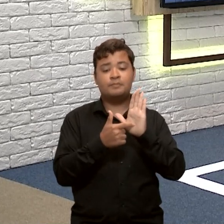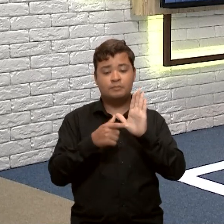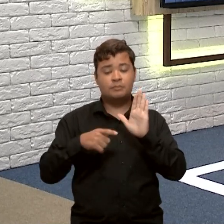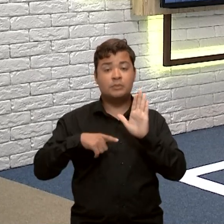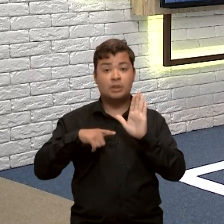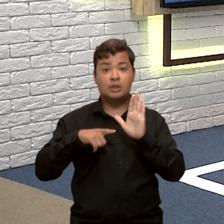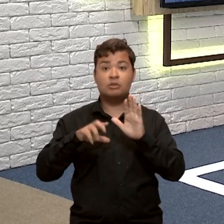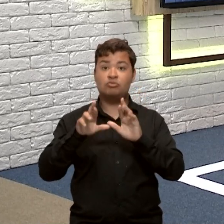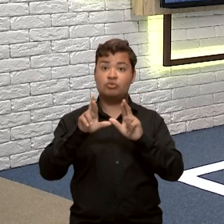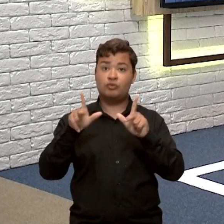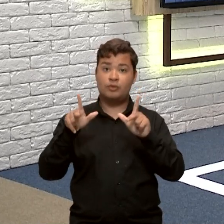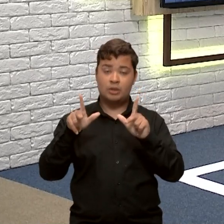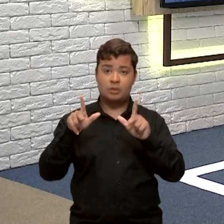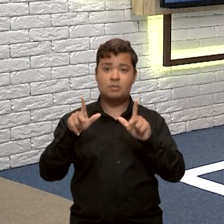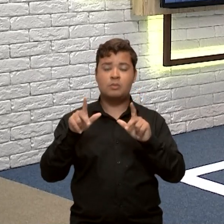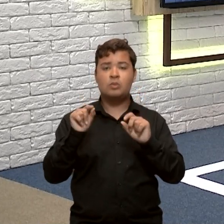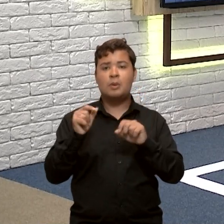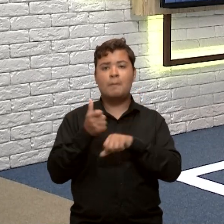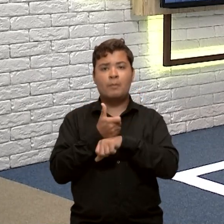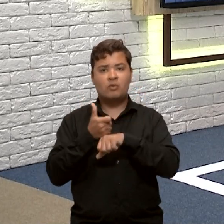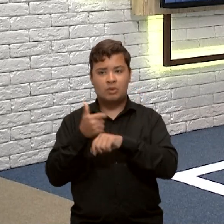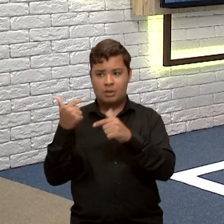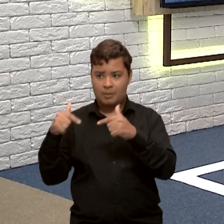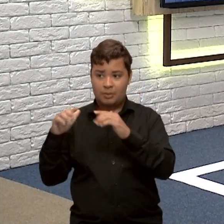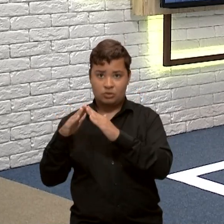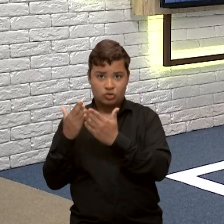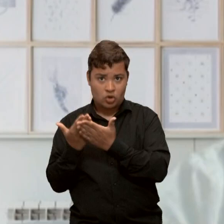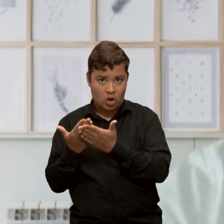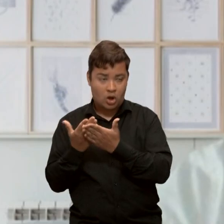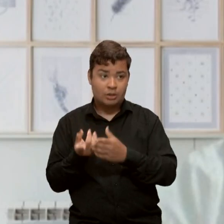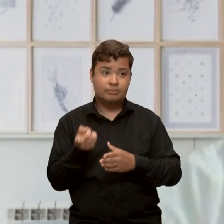diferenciando profissionais que trabalham na escola e fora da escola.